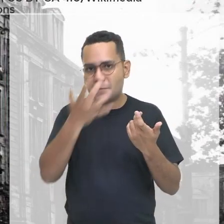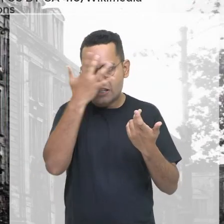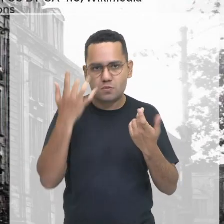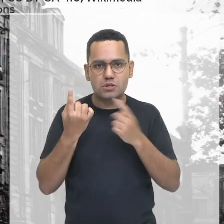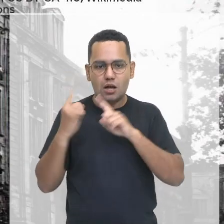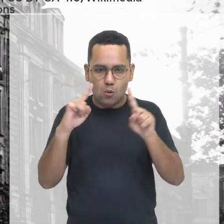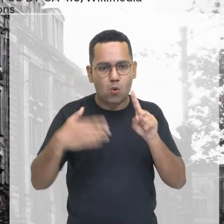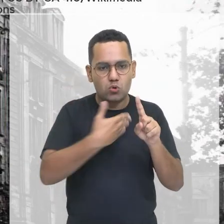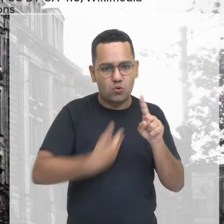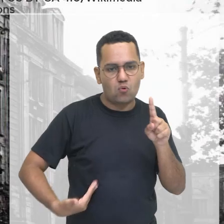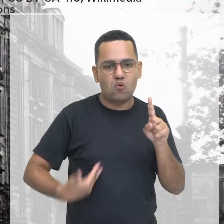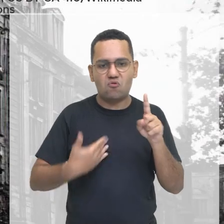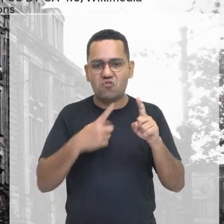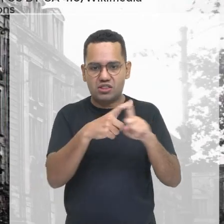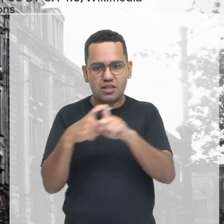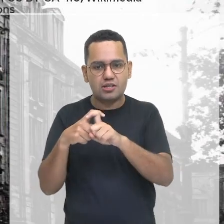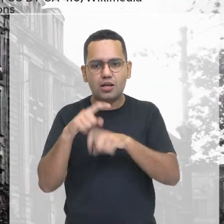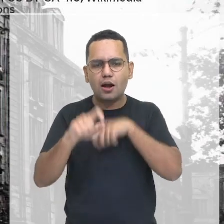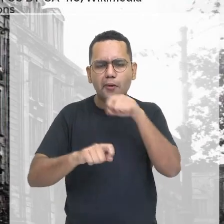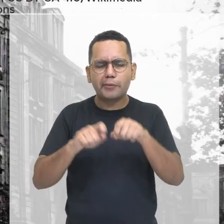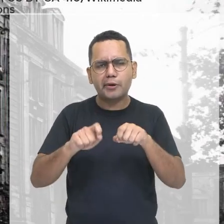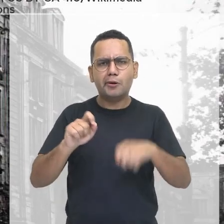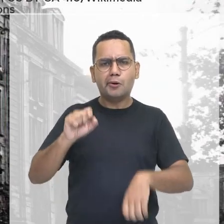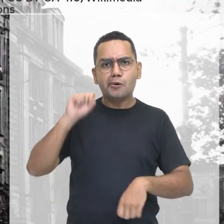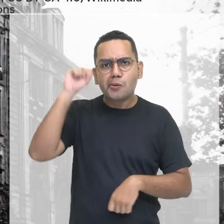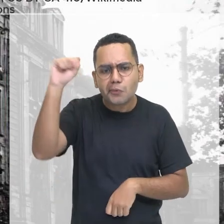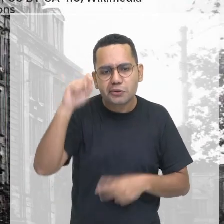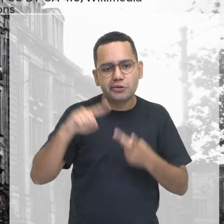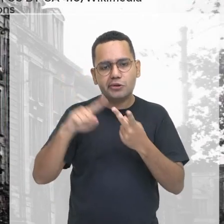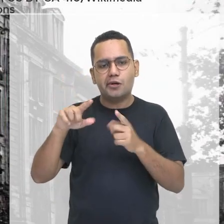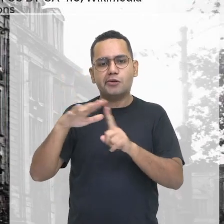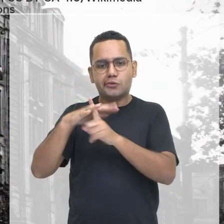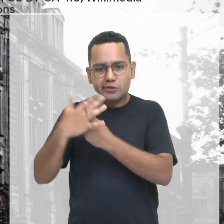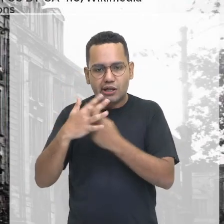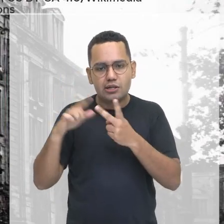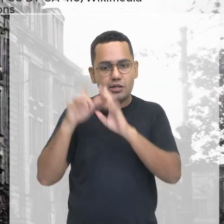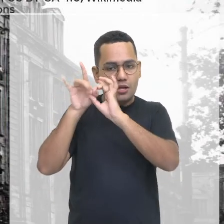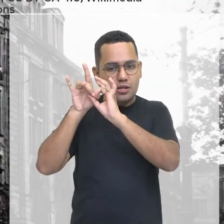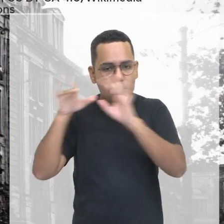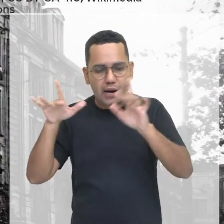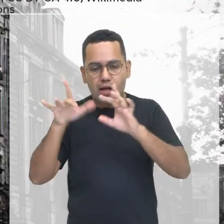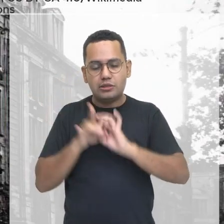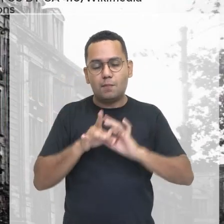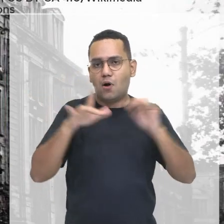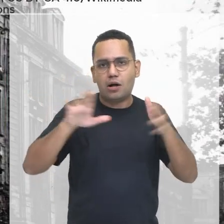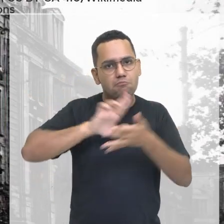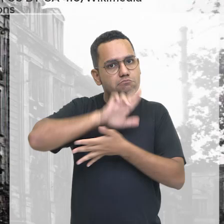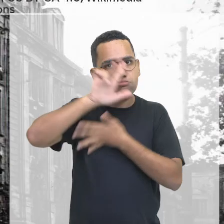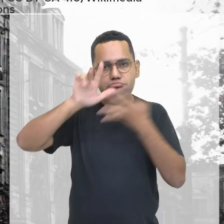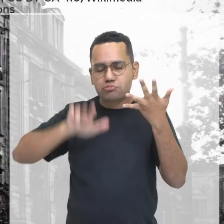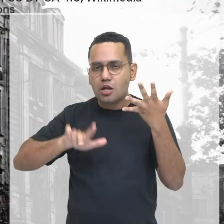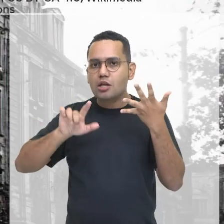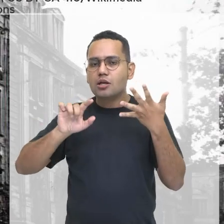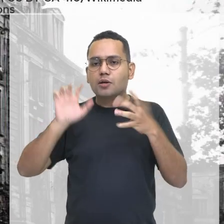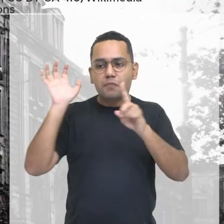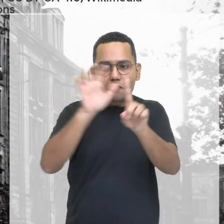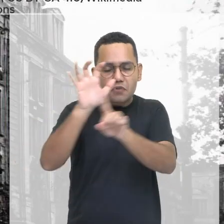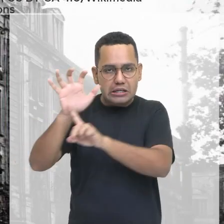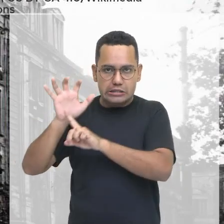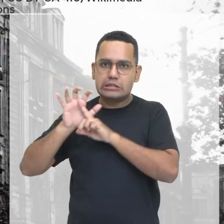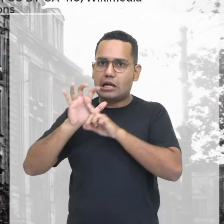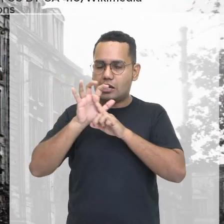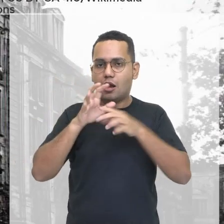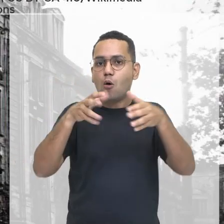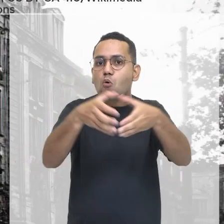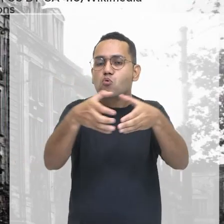socialistas, liberais, democratas e qualquer um suspeito de atividades antinazistas. Além da Gestapo, nós temos também